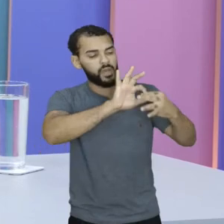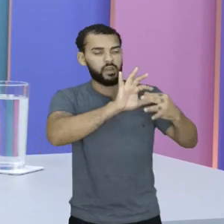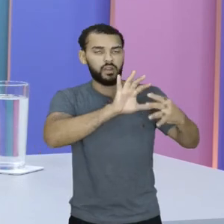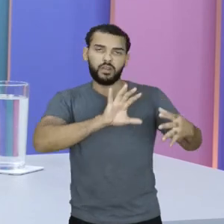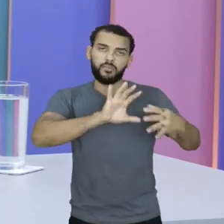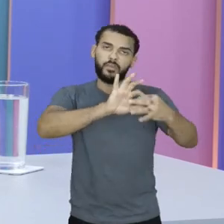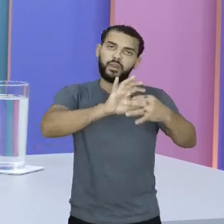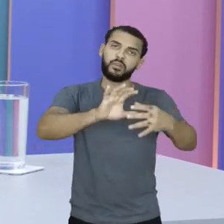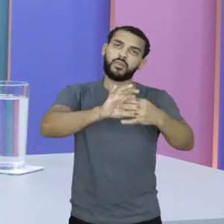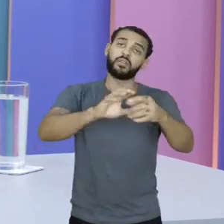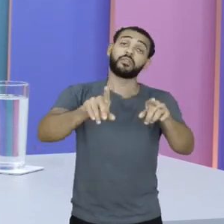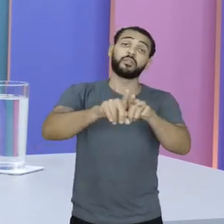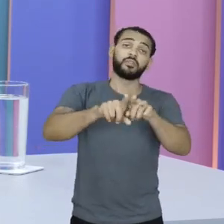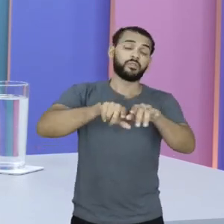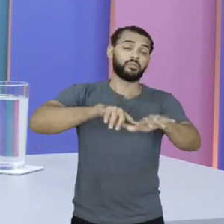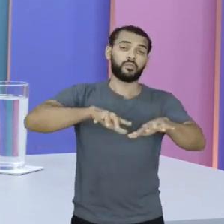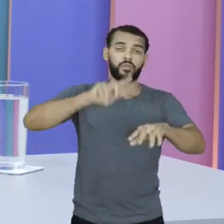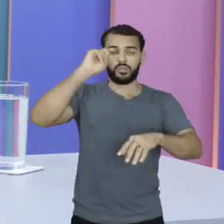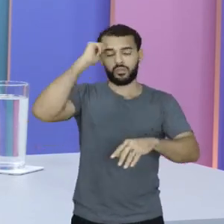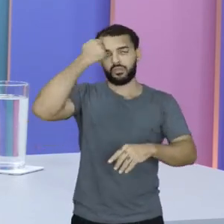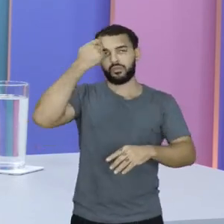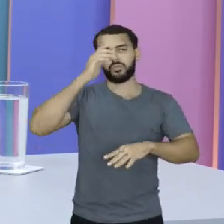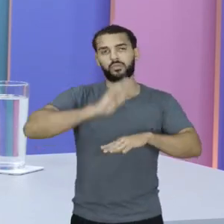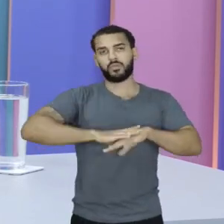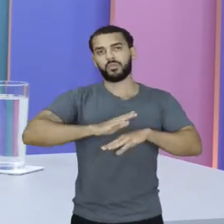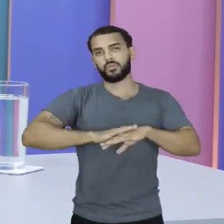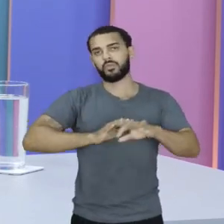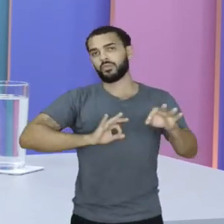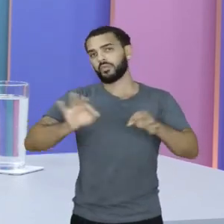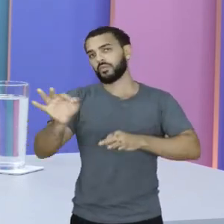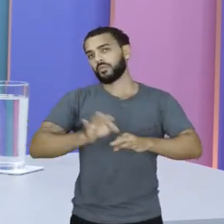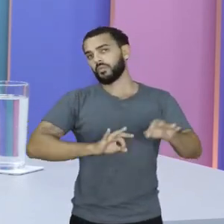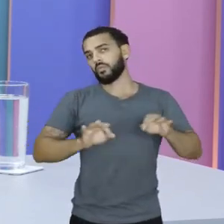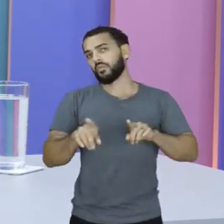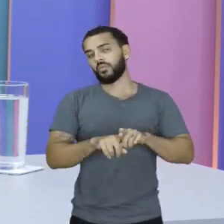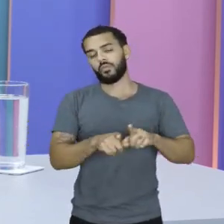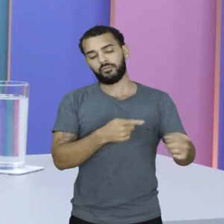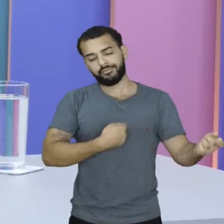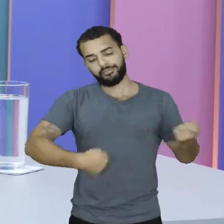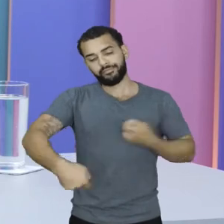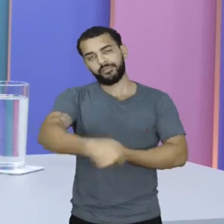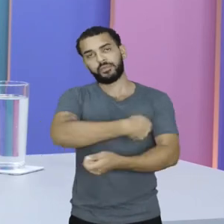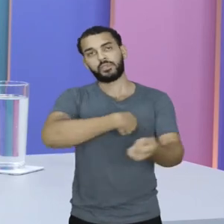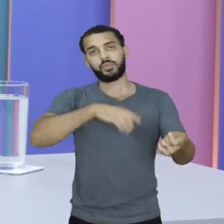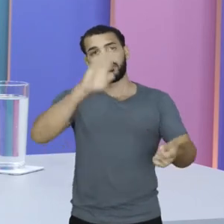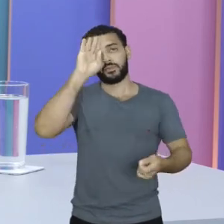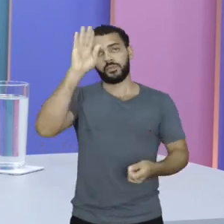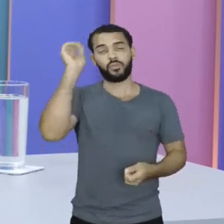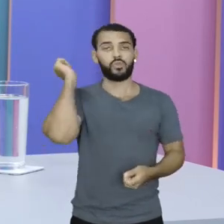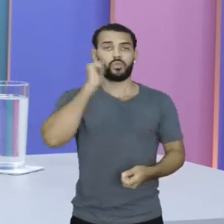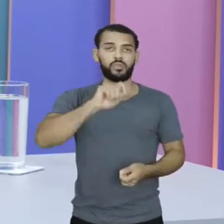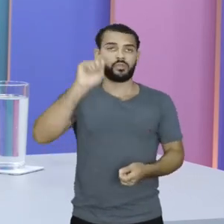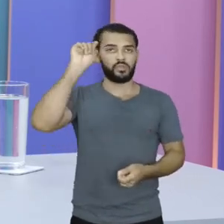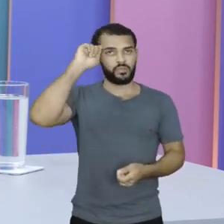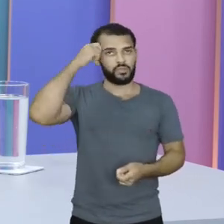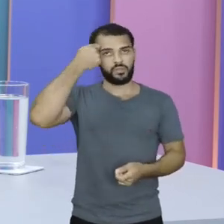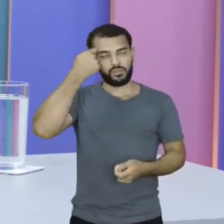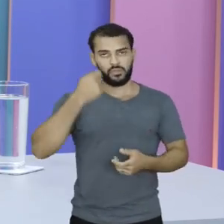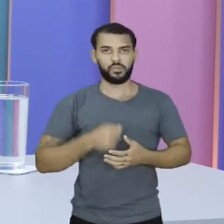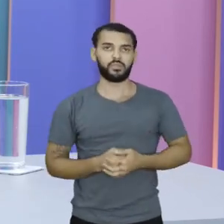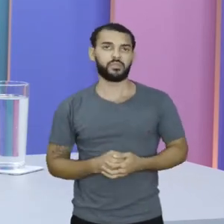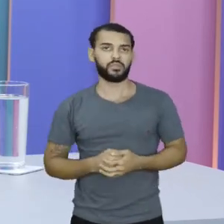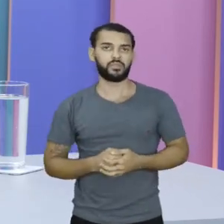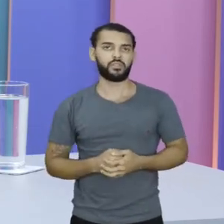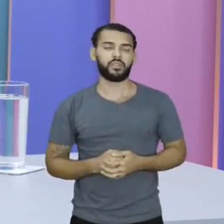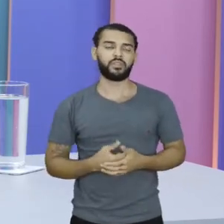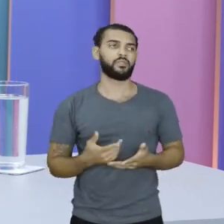ali o seu espaço de organização e articulação, especialmente as mulheres negras, né? Então, não é por acaso